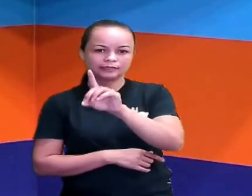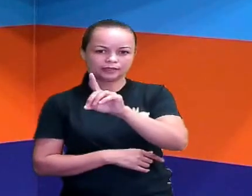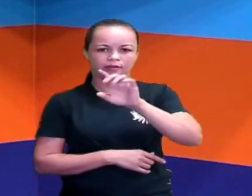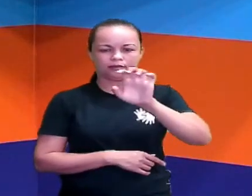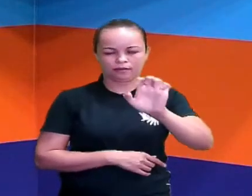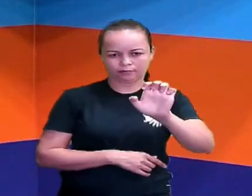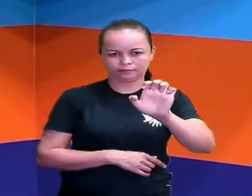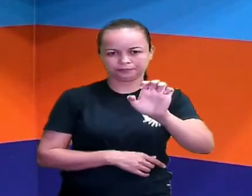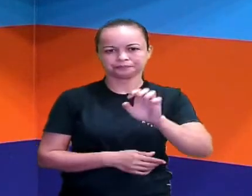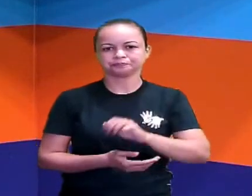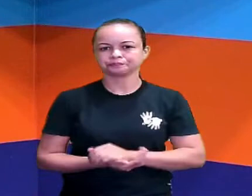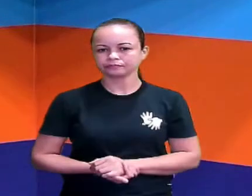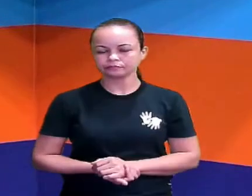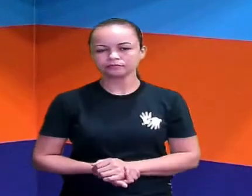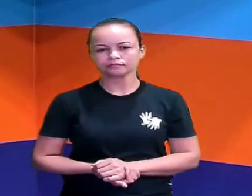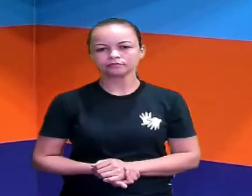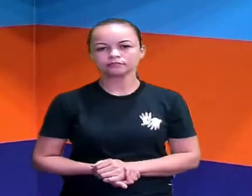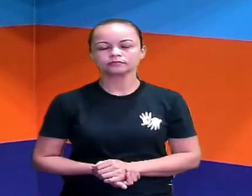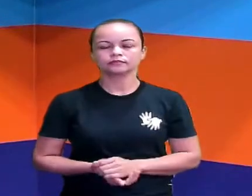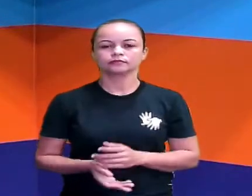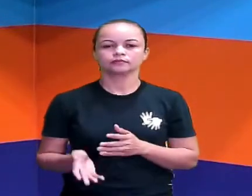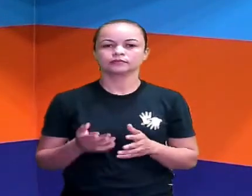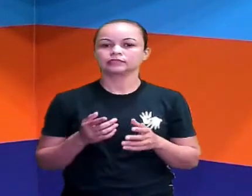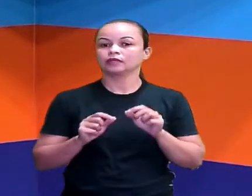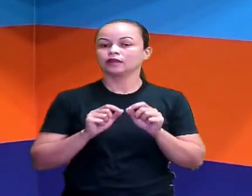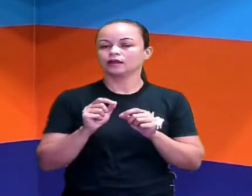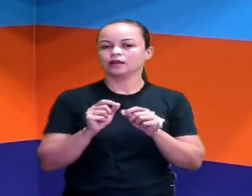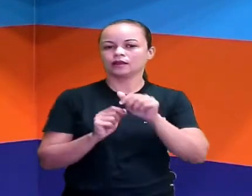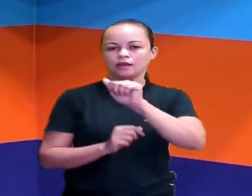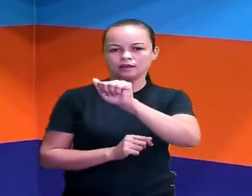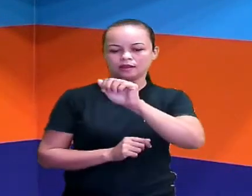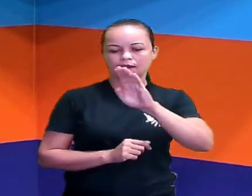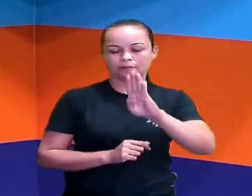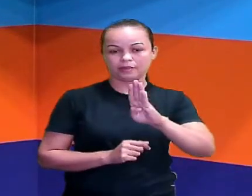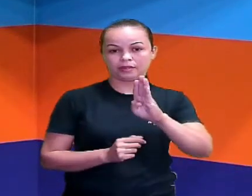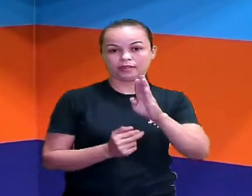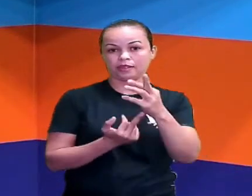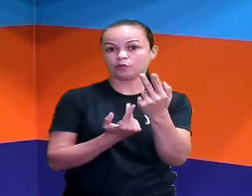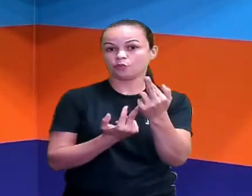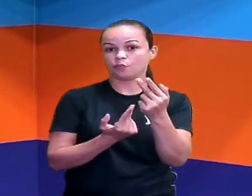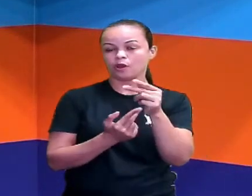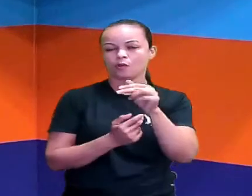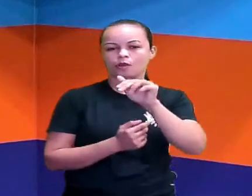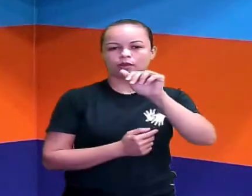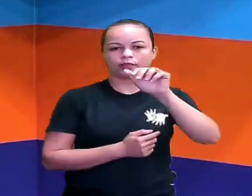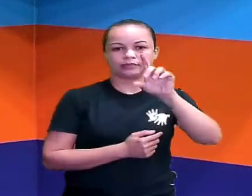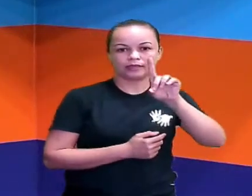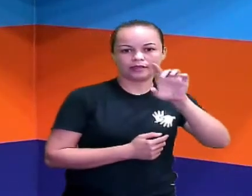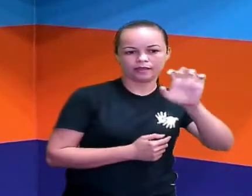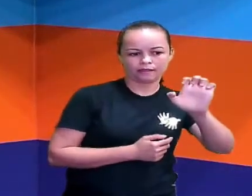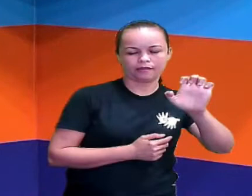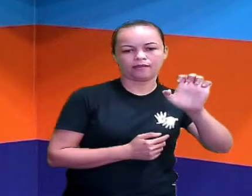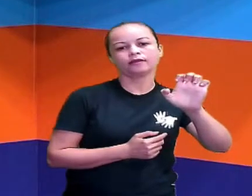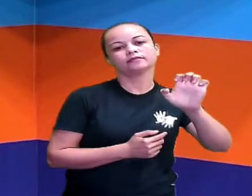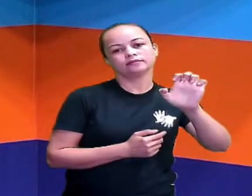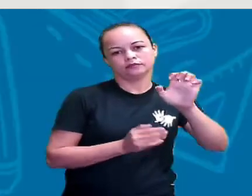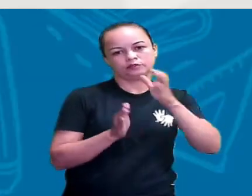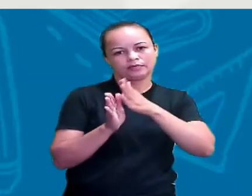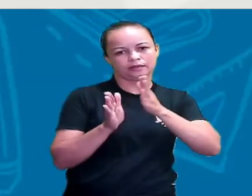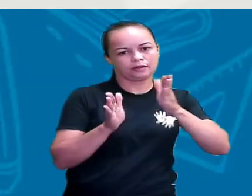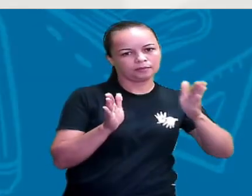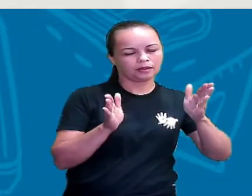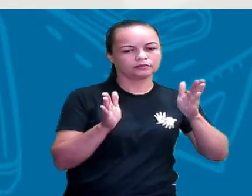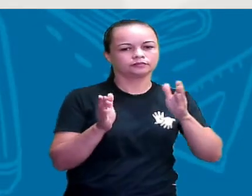DE, tá certo? Ó, AB é igual a quem? A DE, ao meu segmento DE, tá